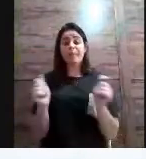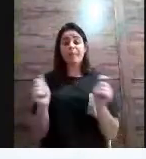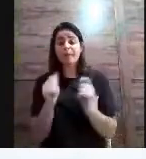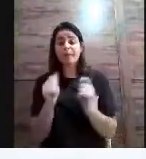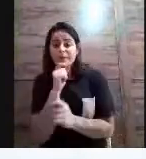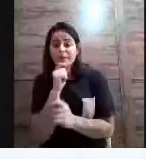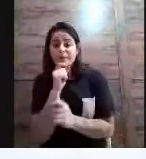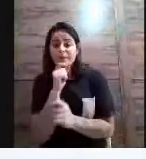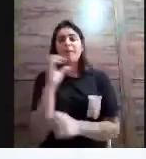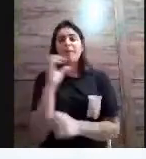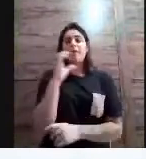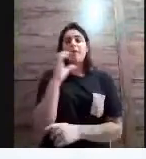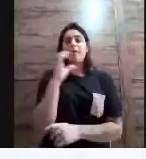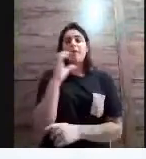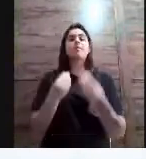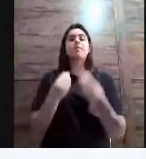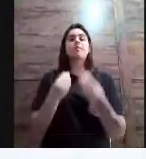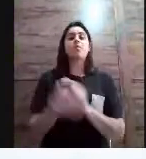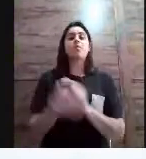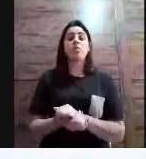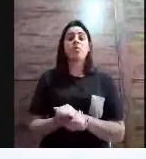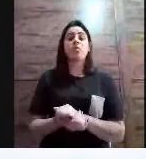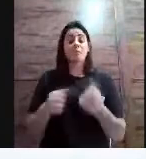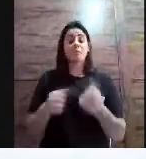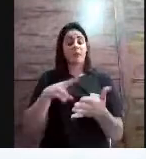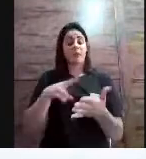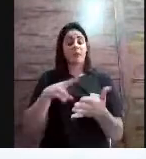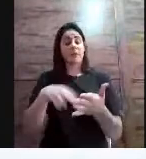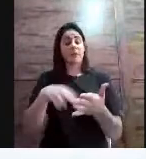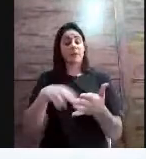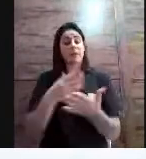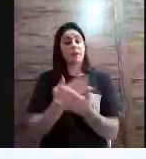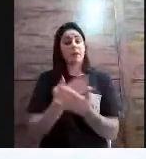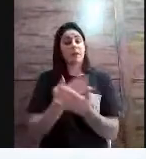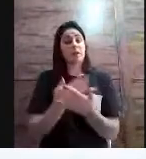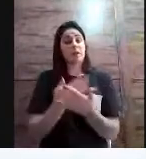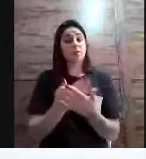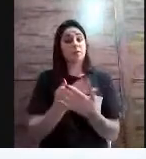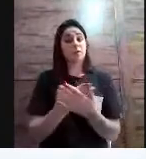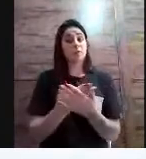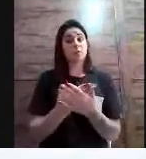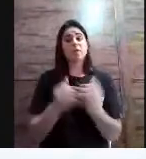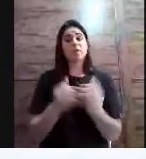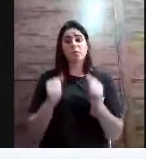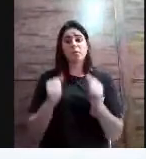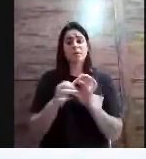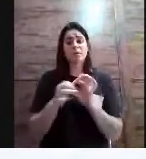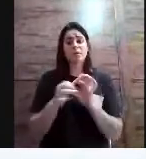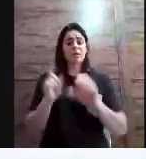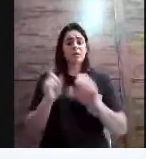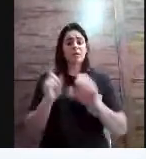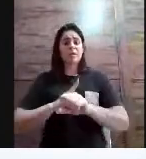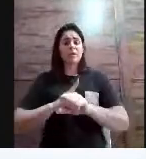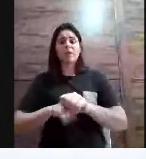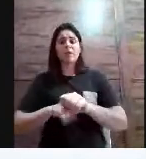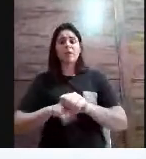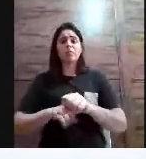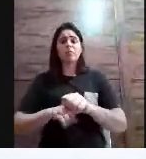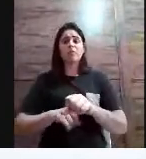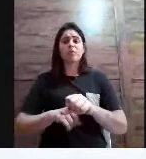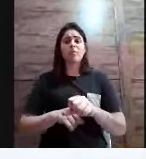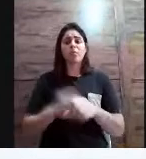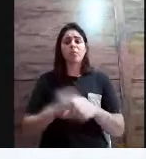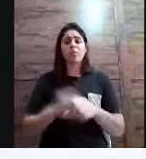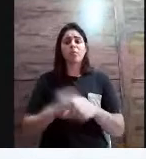Parece que essa vacina, essas que precisam de uma refrigeração muito baixa, elas podem ficar algum tempo numa temperatura não